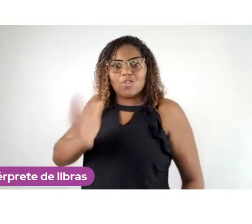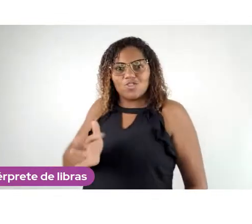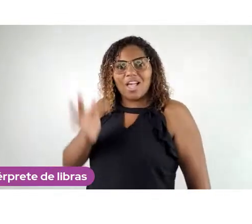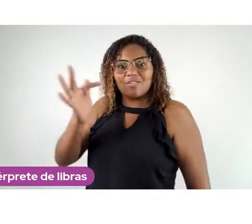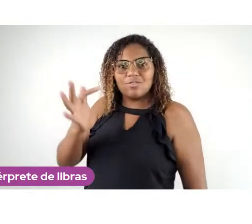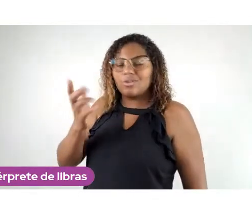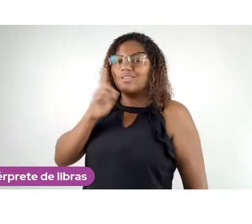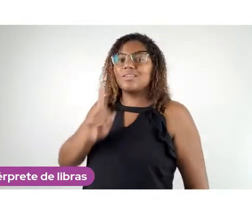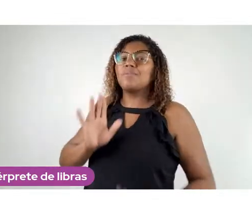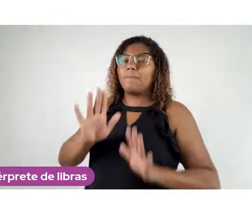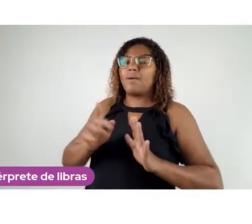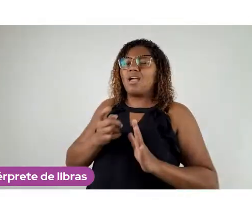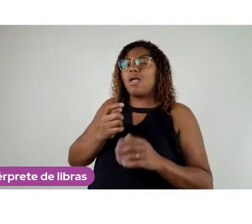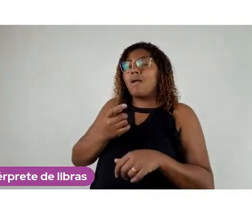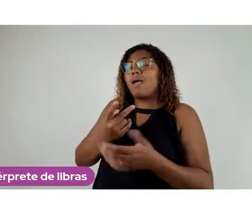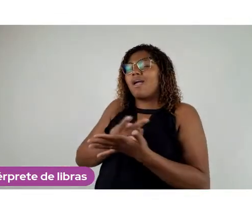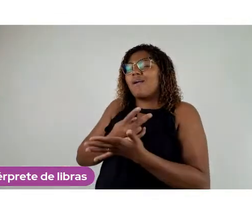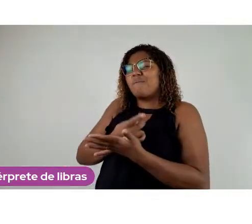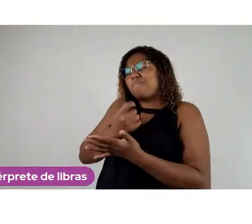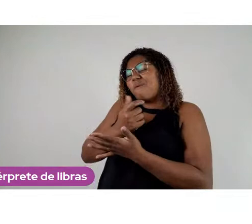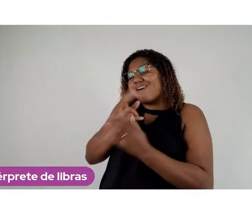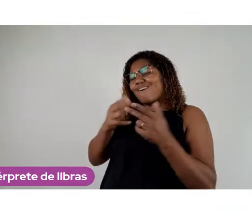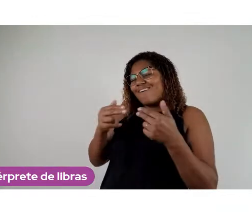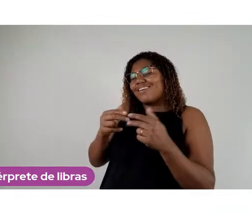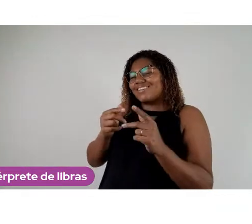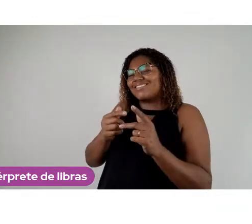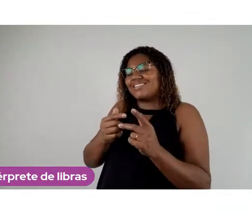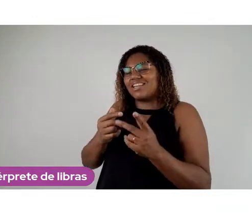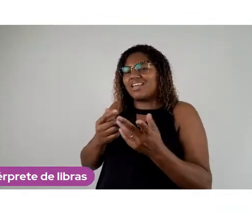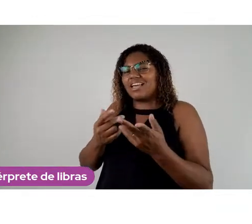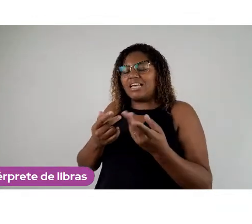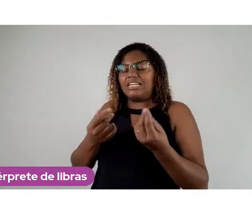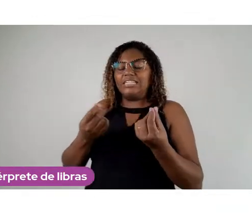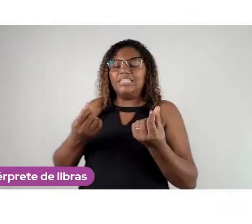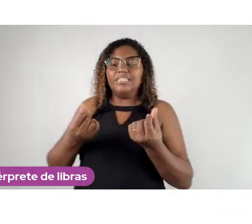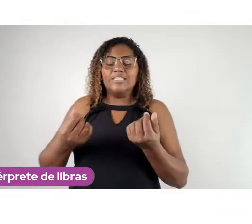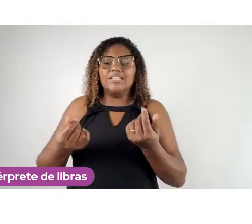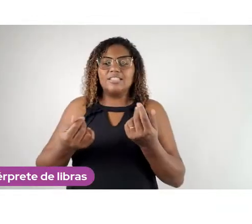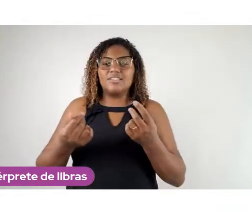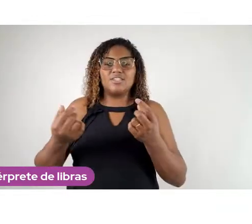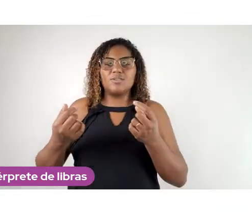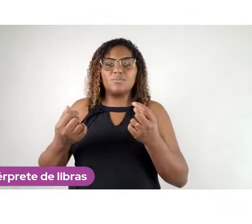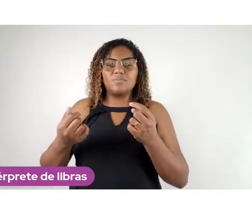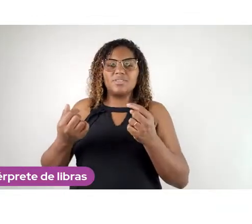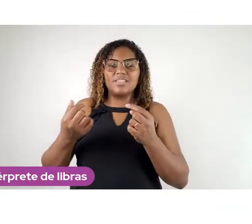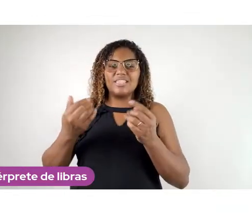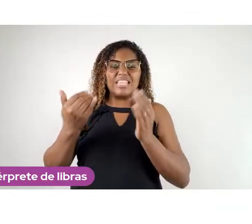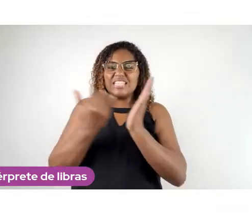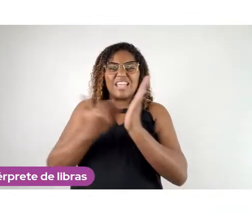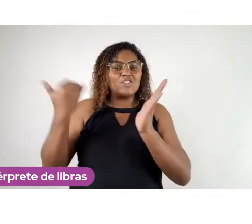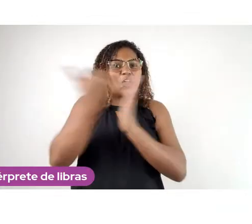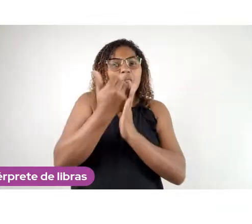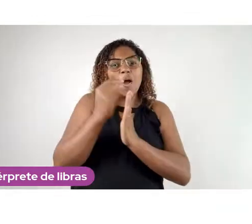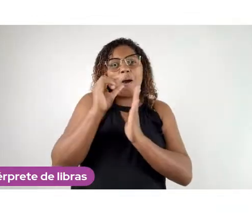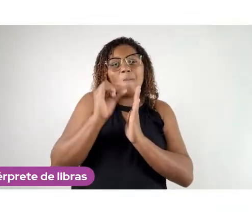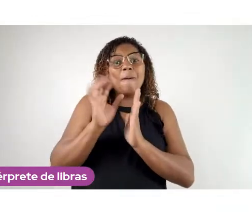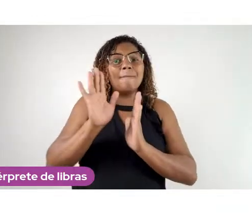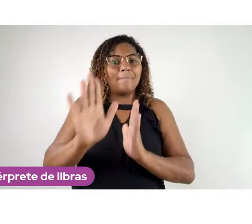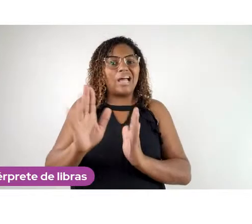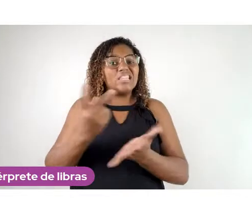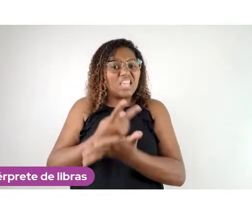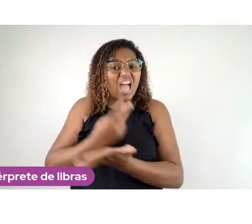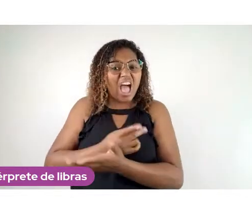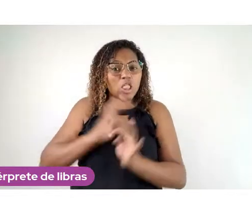ele errou por pouco. Ele exagerou um pouquinho a mais, mas o que a gente vê hoje é resultado disso, né? E